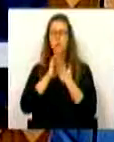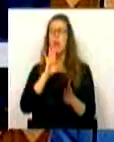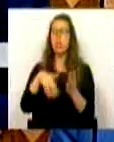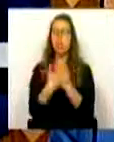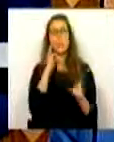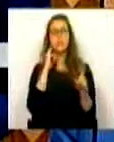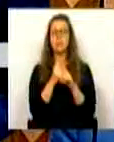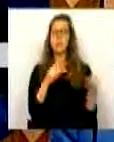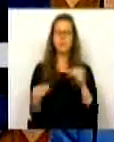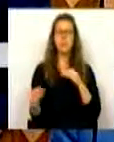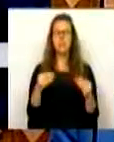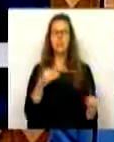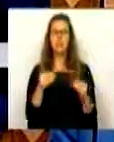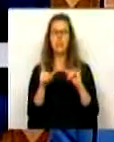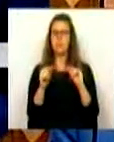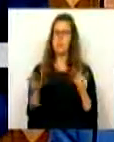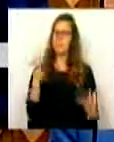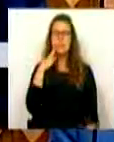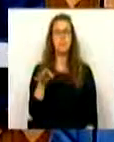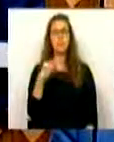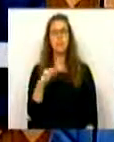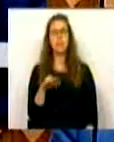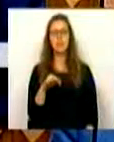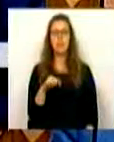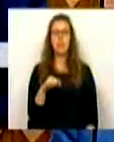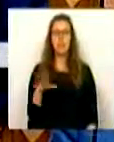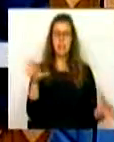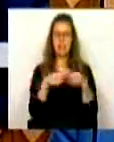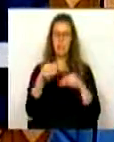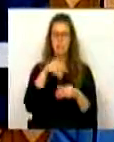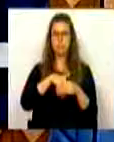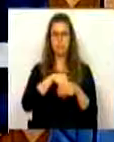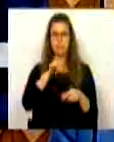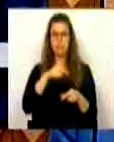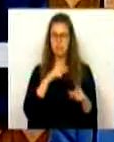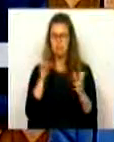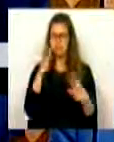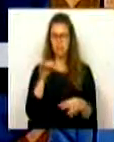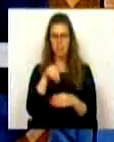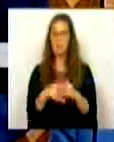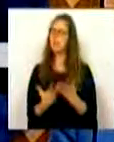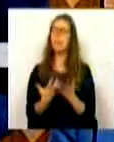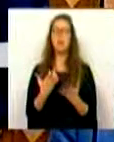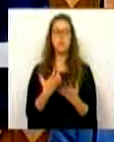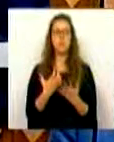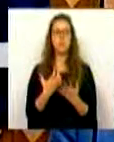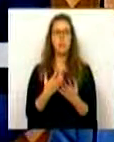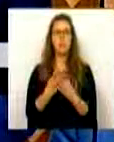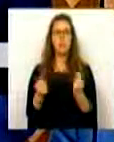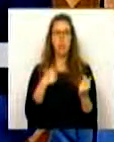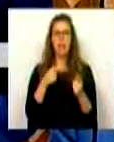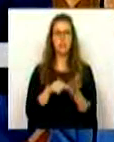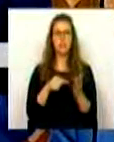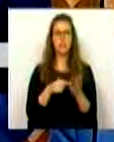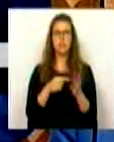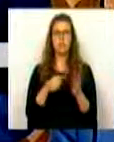de flexibilizar e simplificar. E dentro desta flexibilização e simplificação destacamos a eliminação da